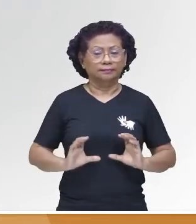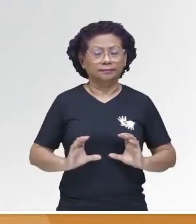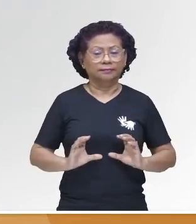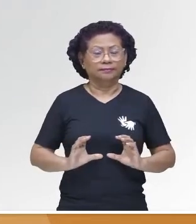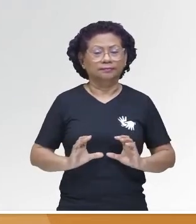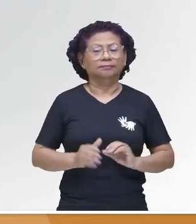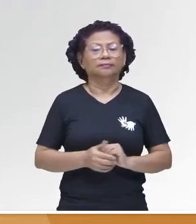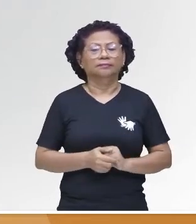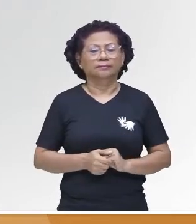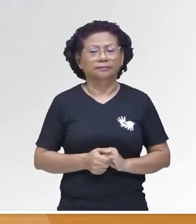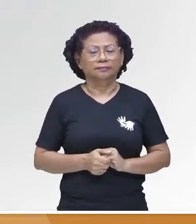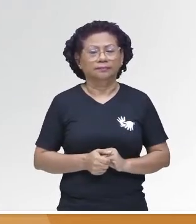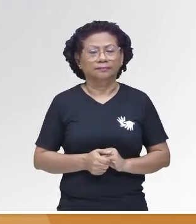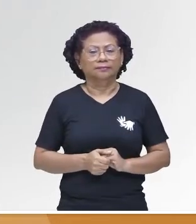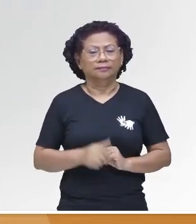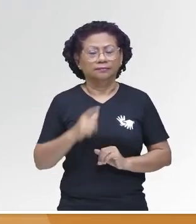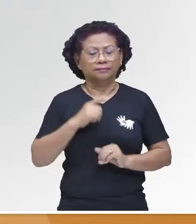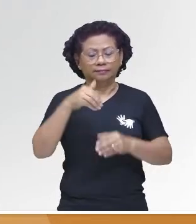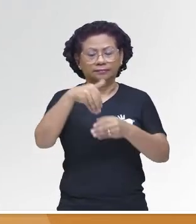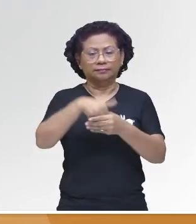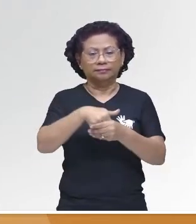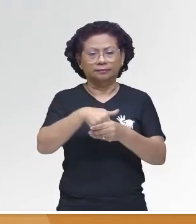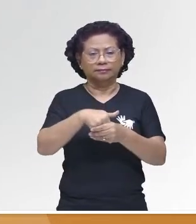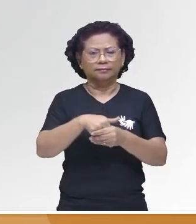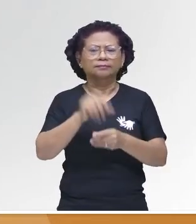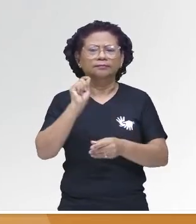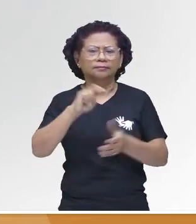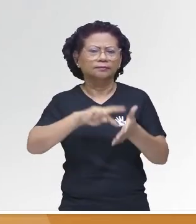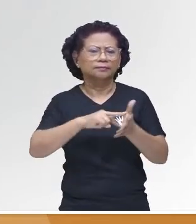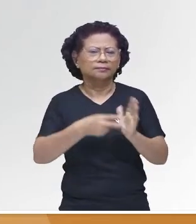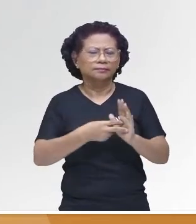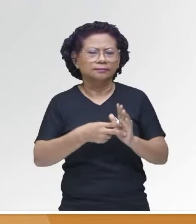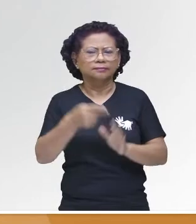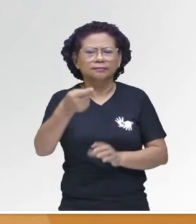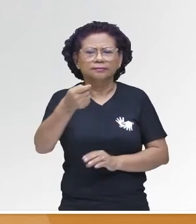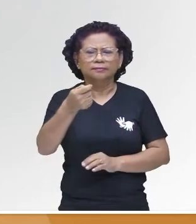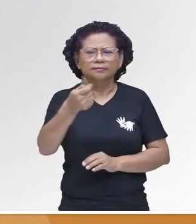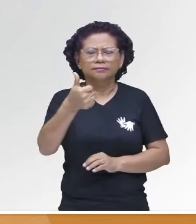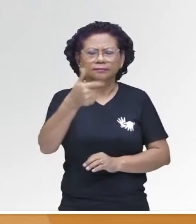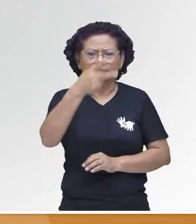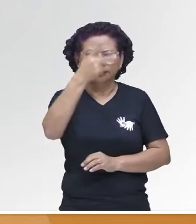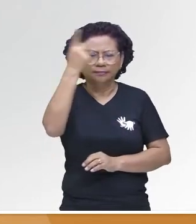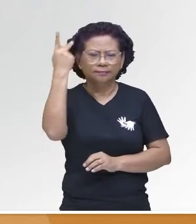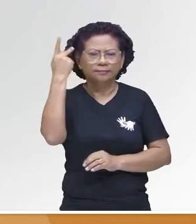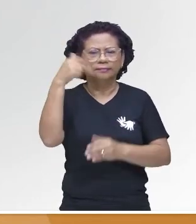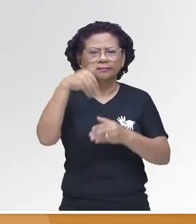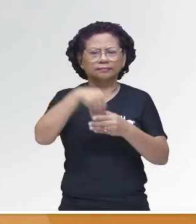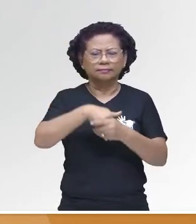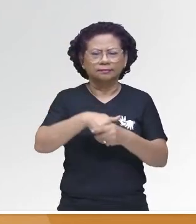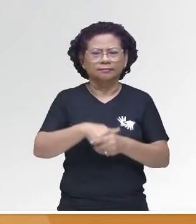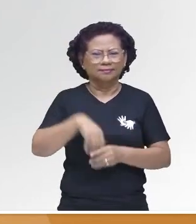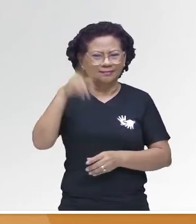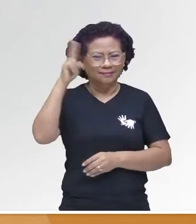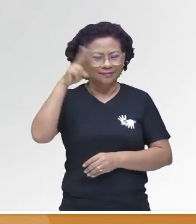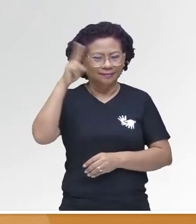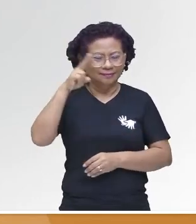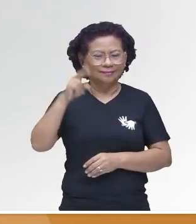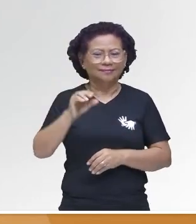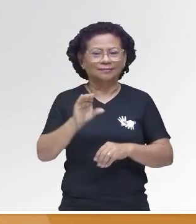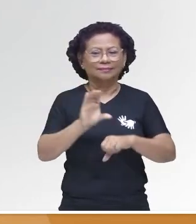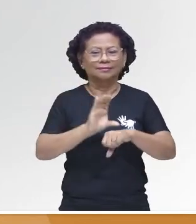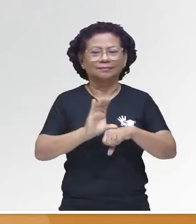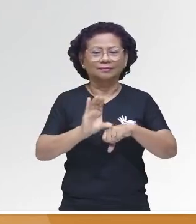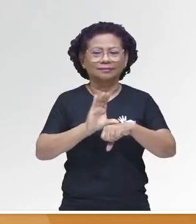ter direito a voto. Isso quer dizer o quê? Muito pouca gente. Lembrando, a Constituição também estabelece o